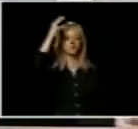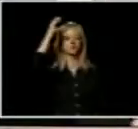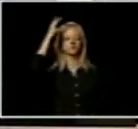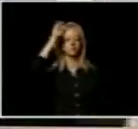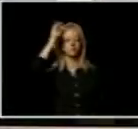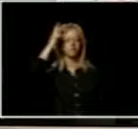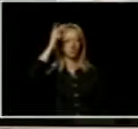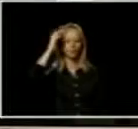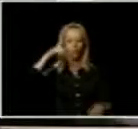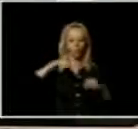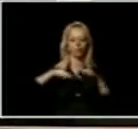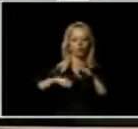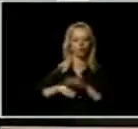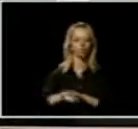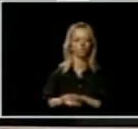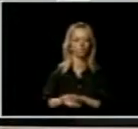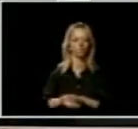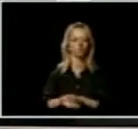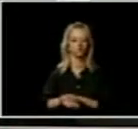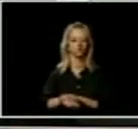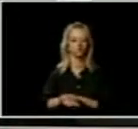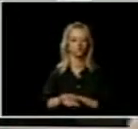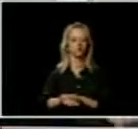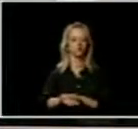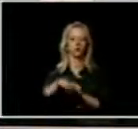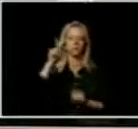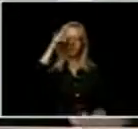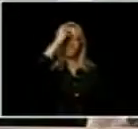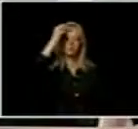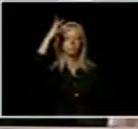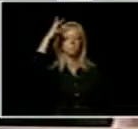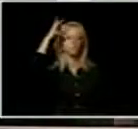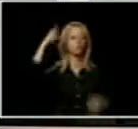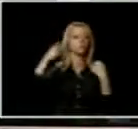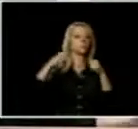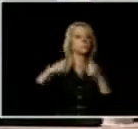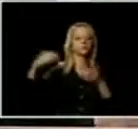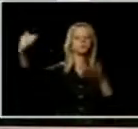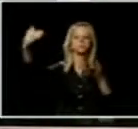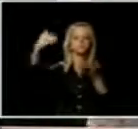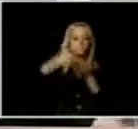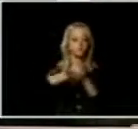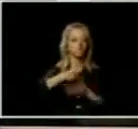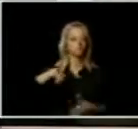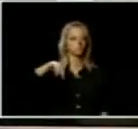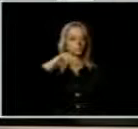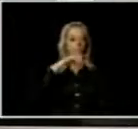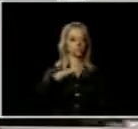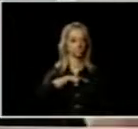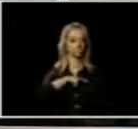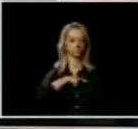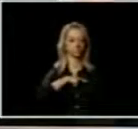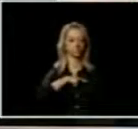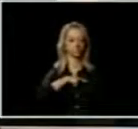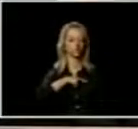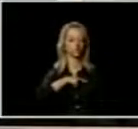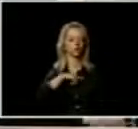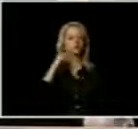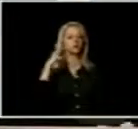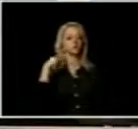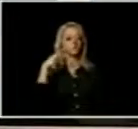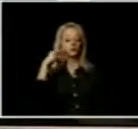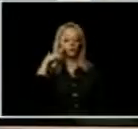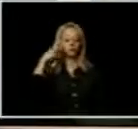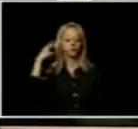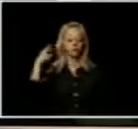urgentemente mandar para essa Casa de Leis, para que possamos convocar as audiências públicas e a população de